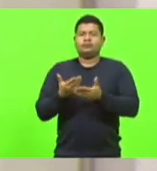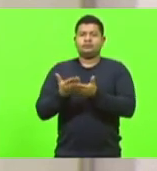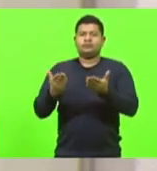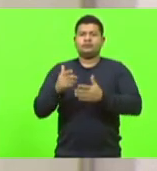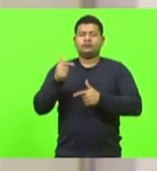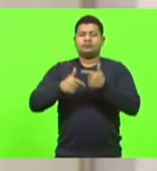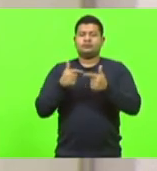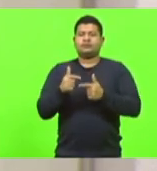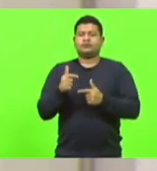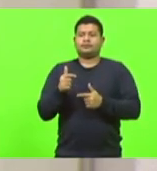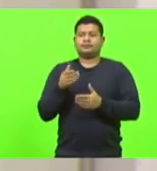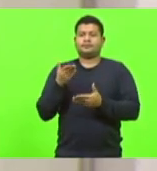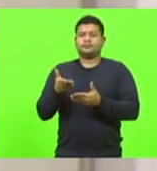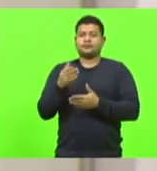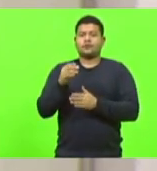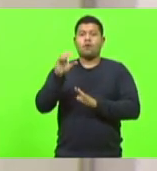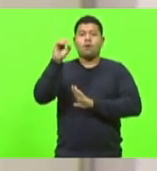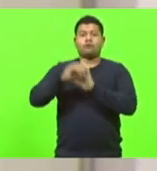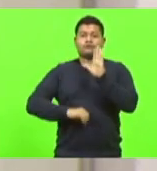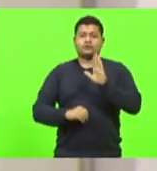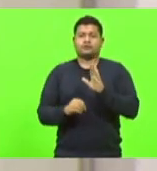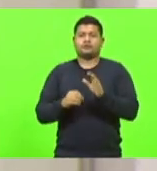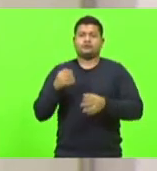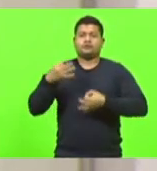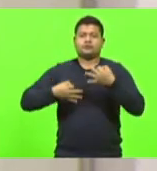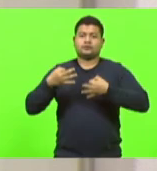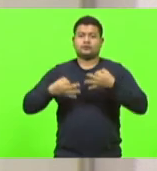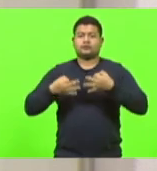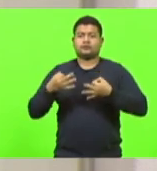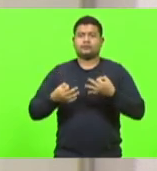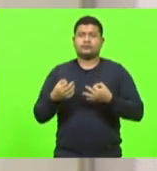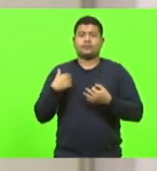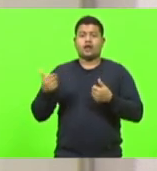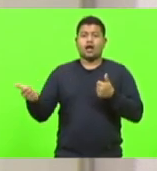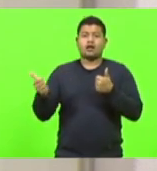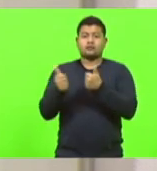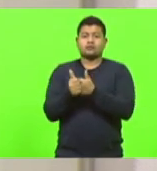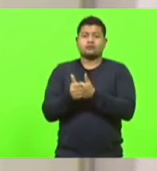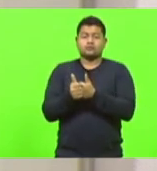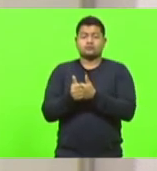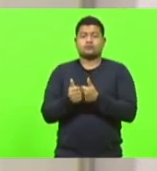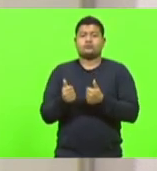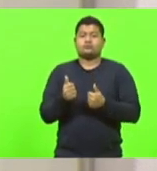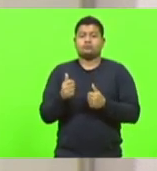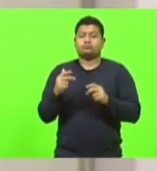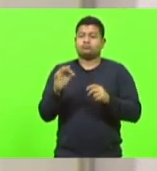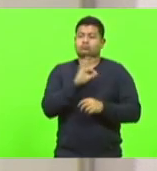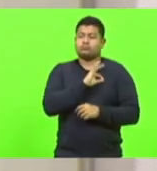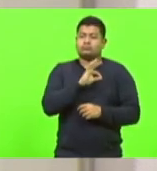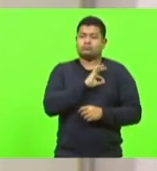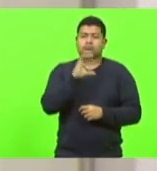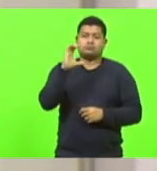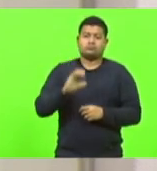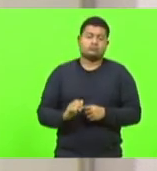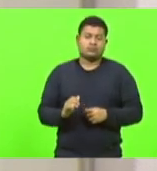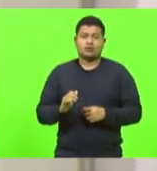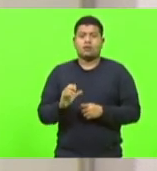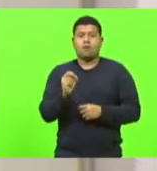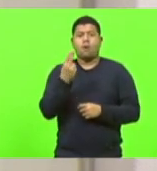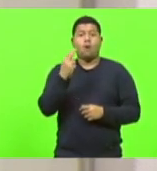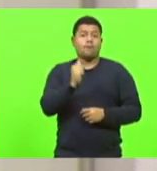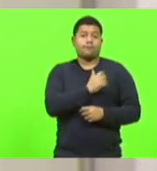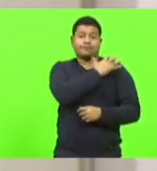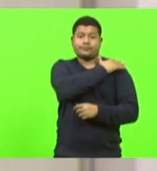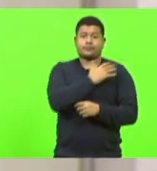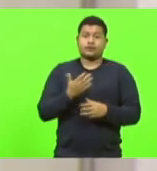como falava anteriormente oficial de justiça ao lado da Polícia Civil ou militar cumpre prisão em